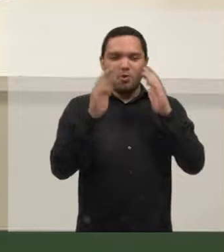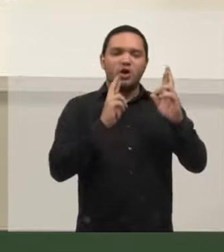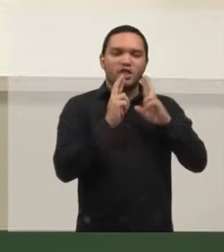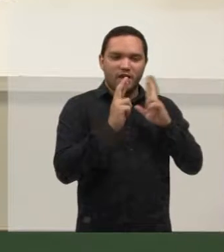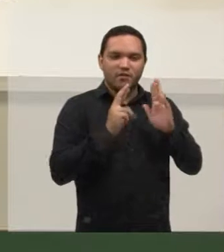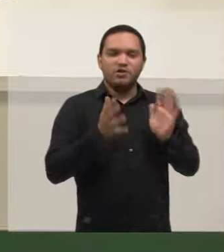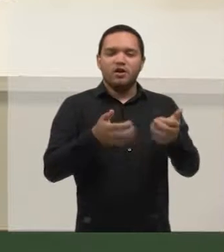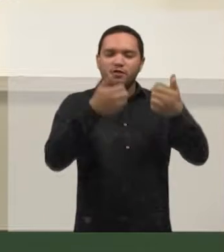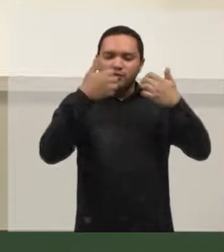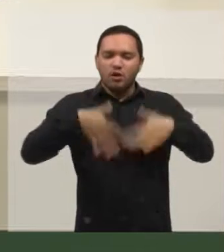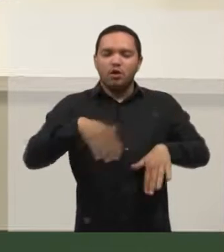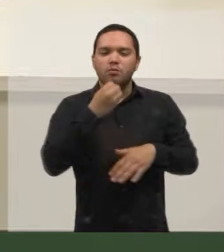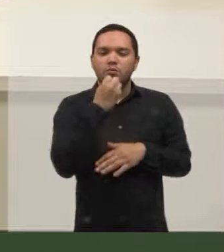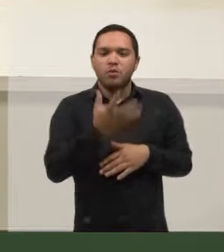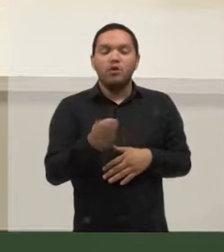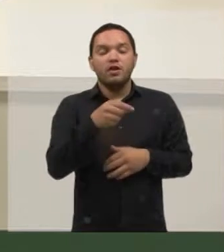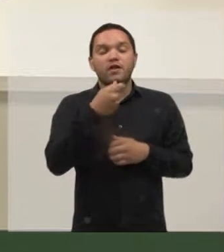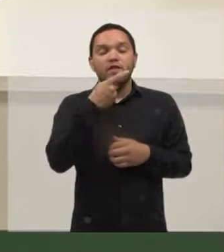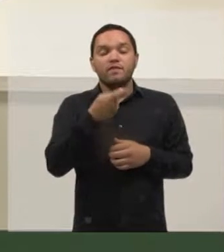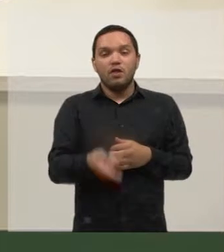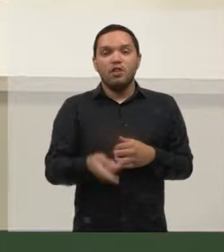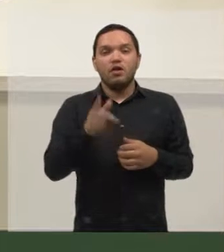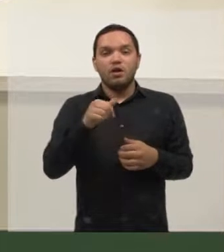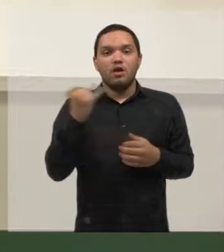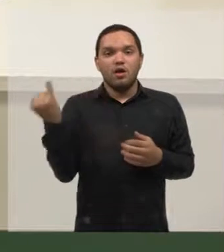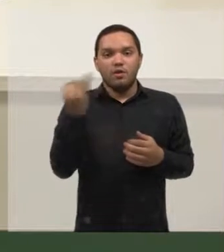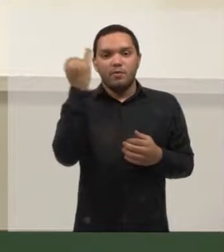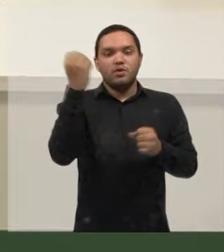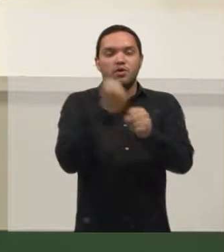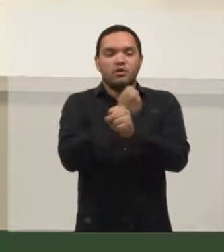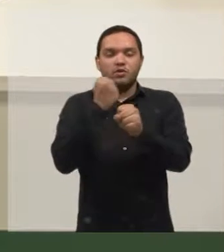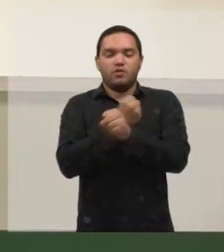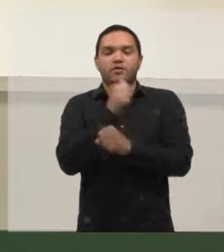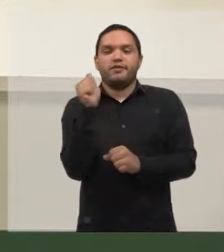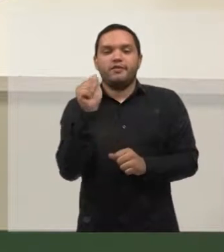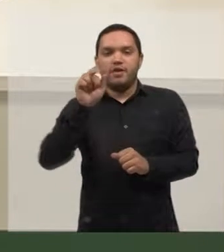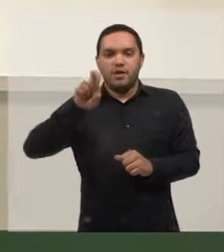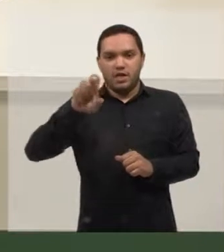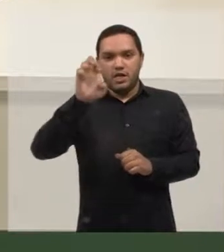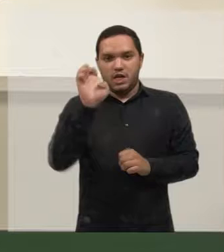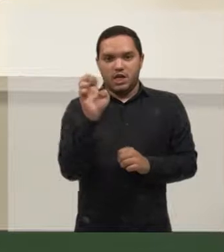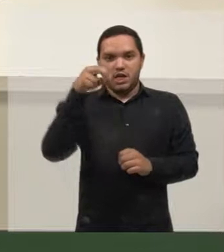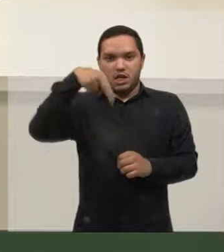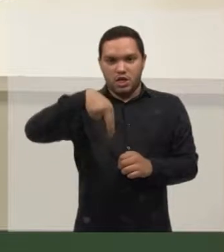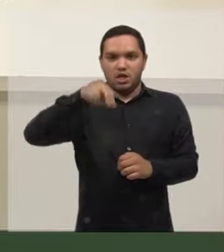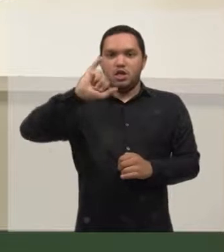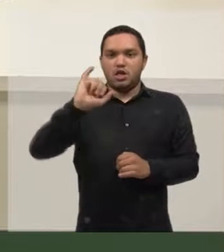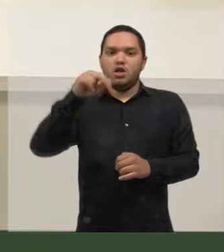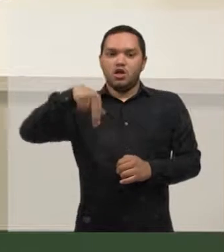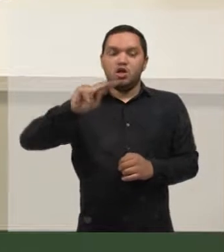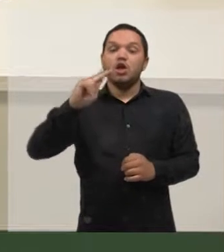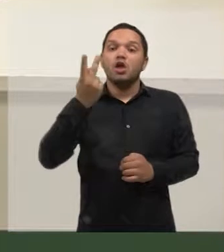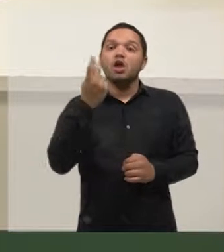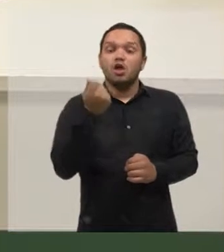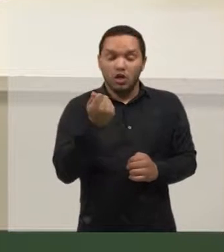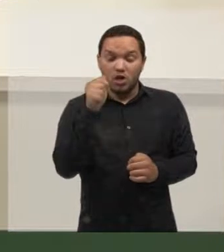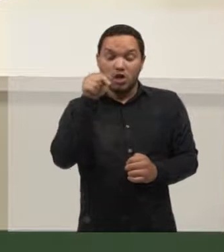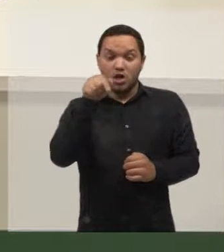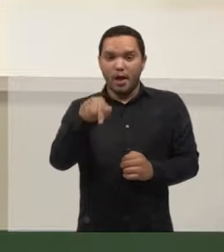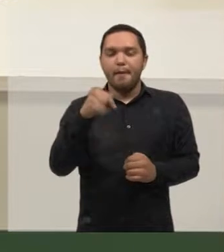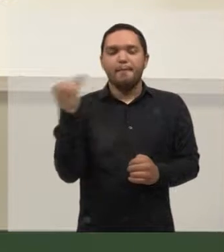bloco, quando ele falou da importância de uma areninha, que tem 1 ano lá, né, uma obra do governo Roberto Cláudio, e a importância